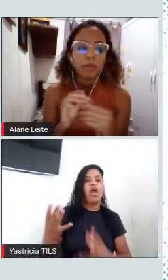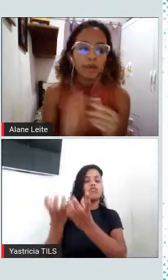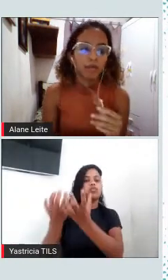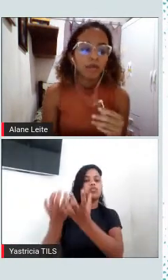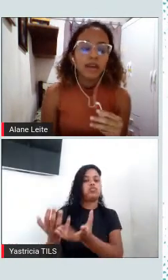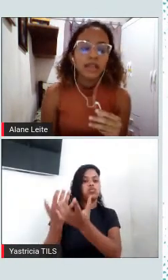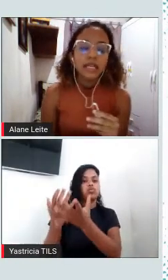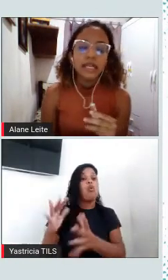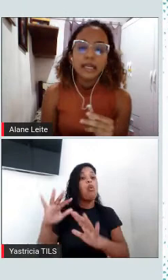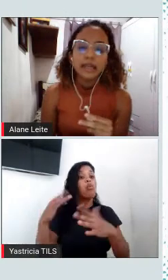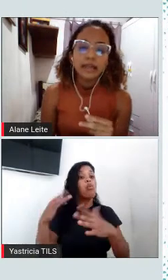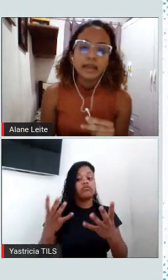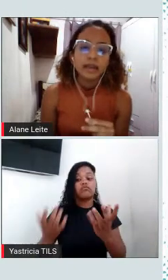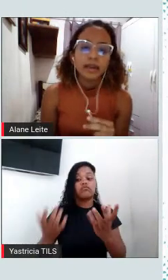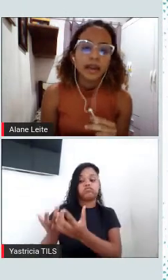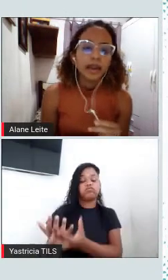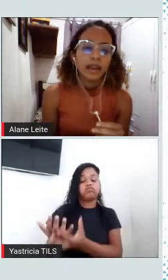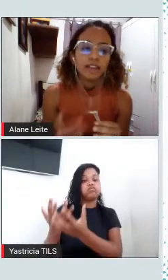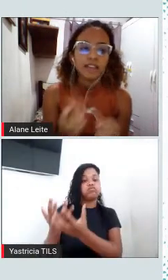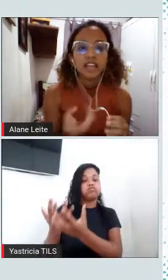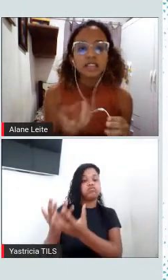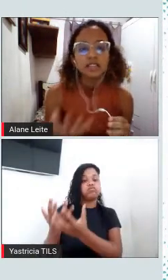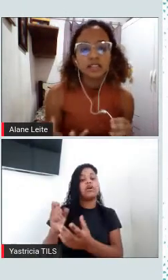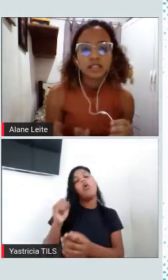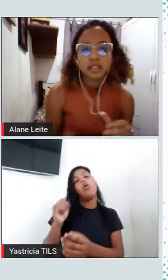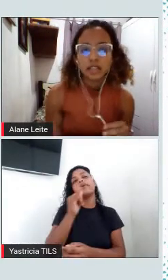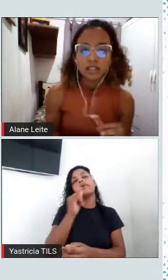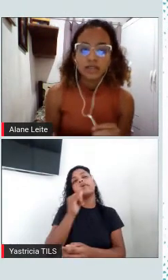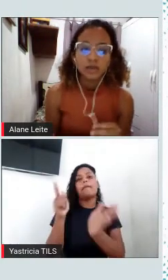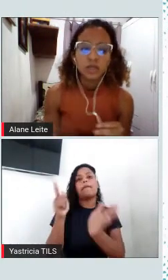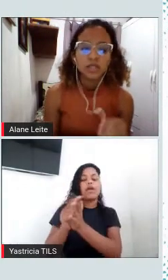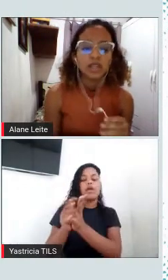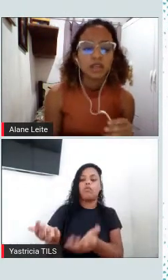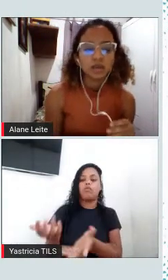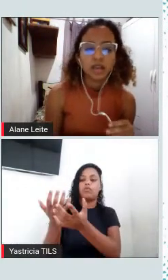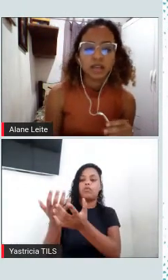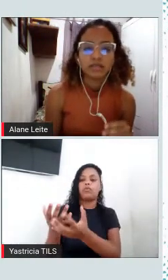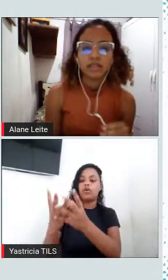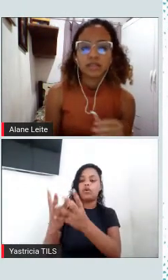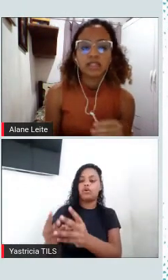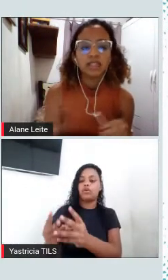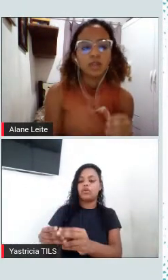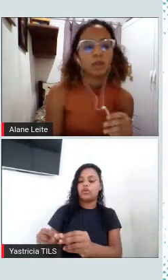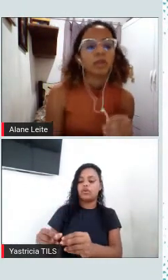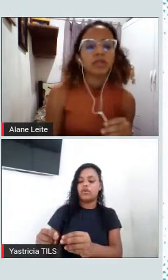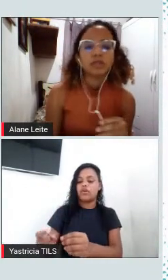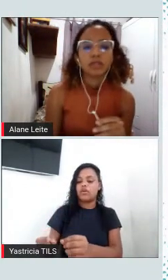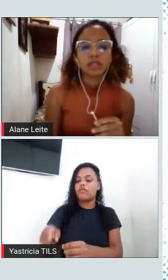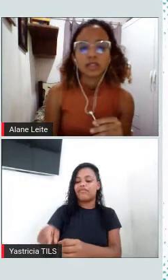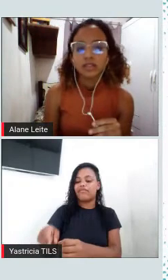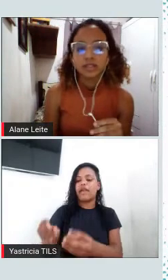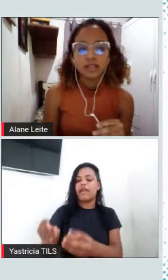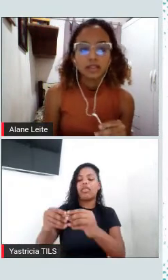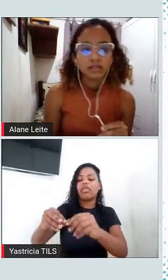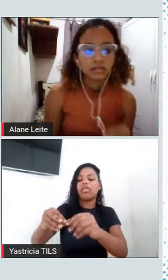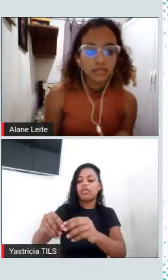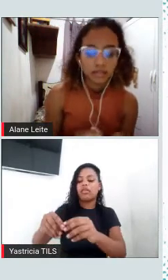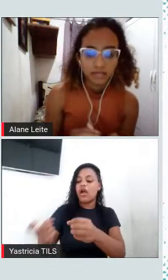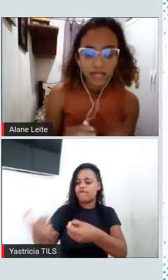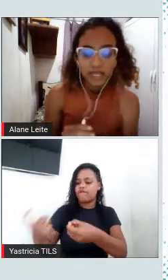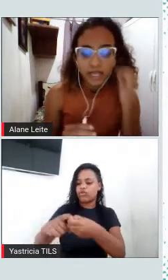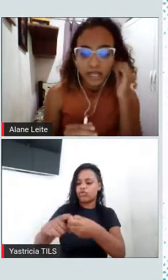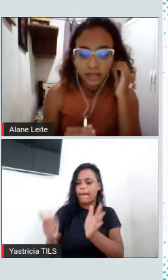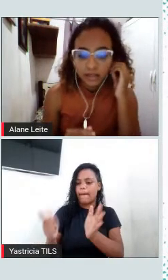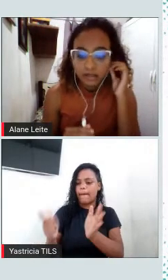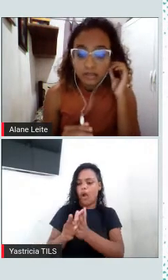queimar um papel e ele vai ficar em cinzas, a gente vai conseguir retornar? Vai conseguir ter o papel de volta?